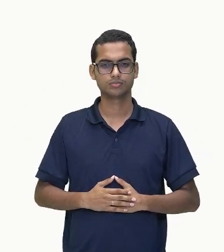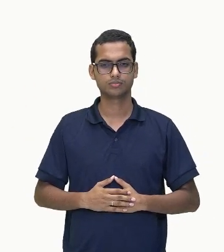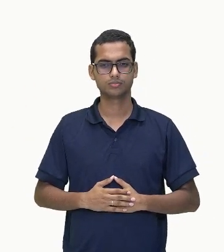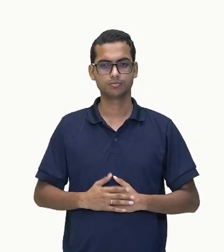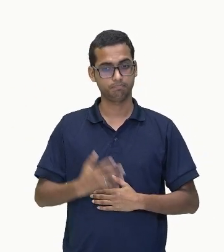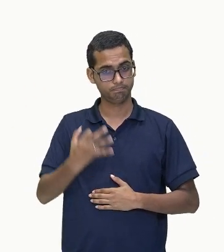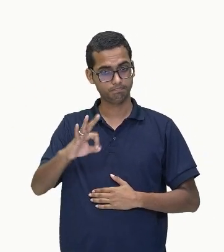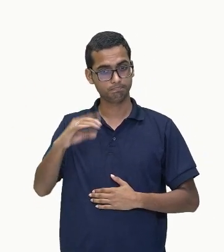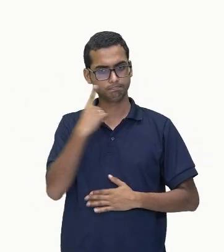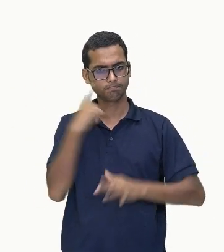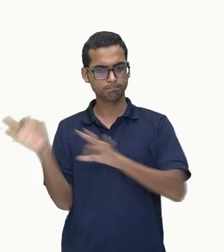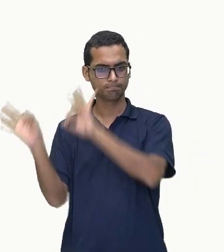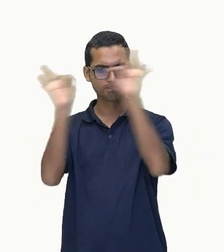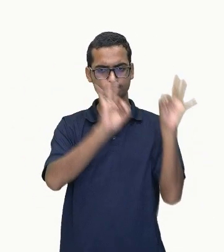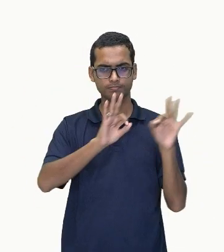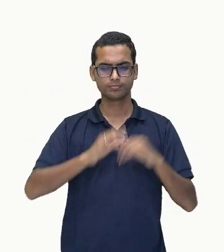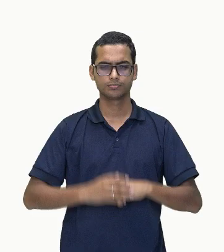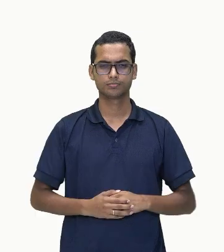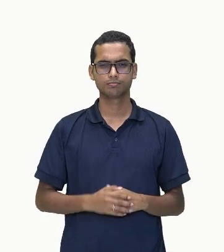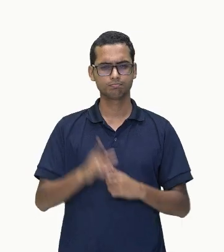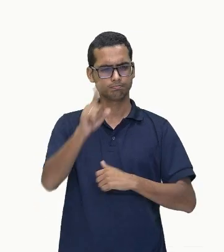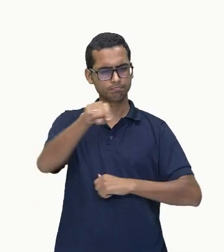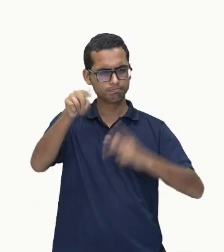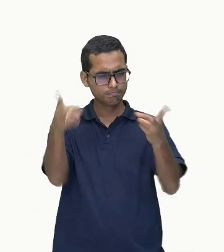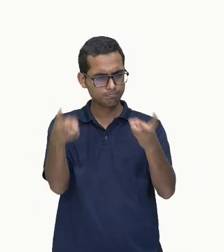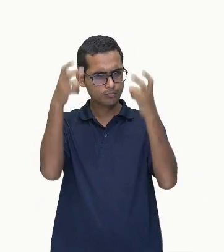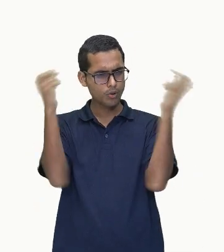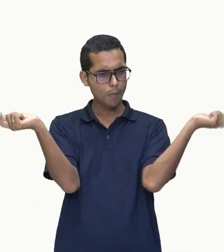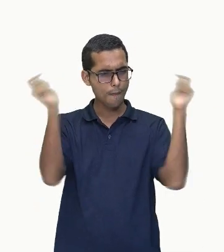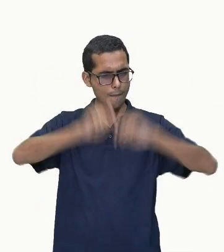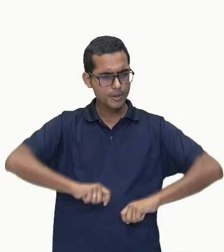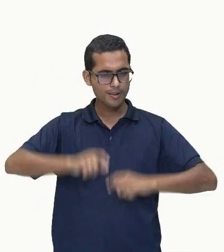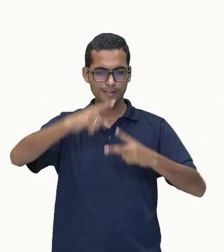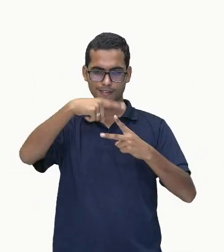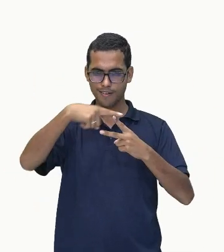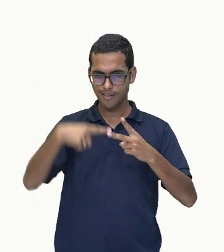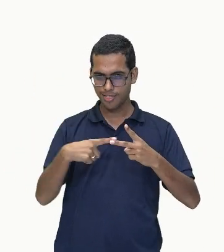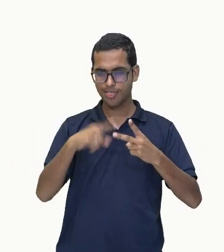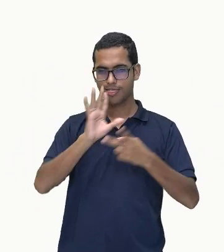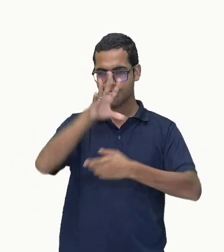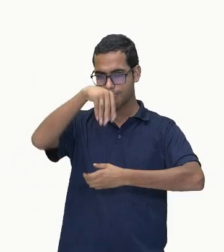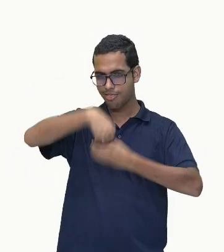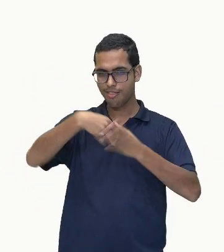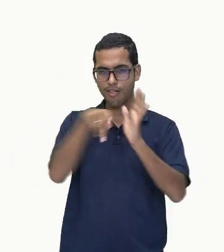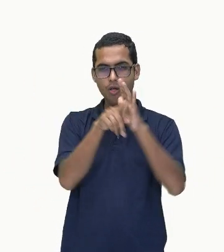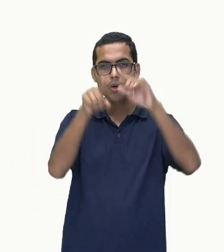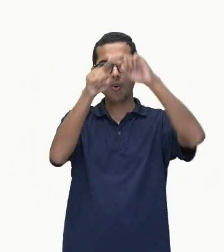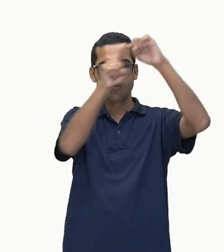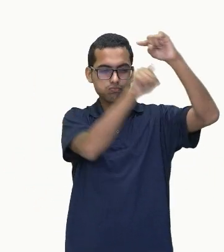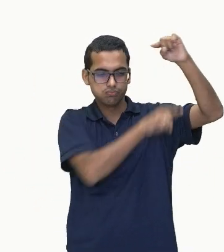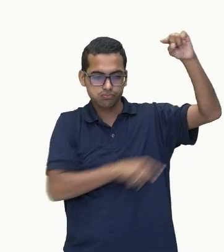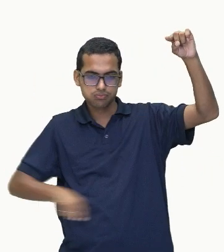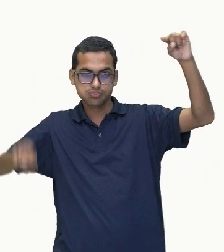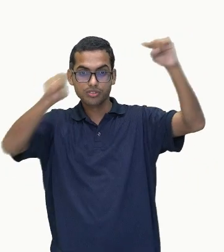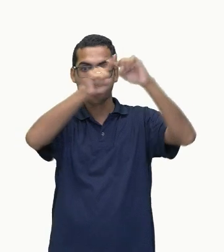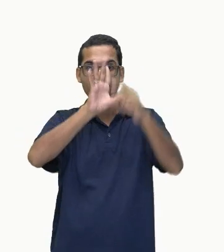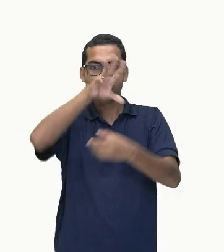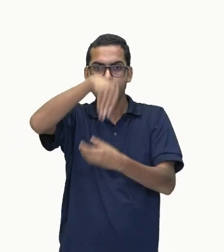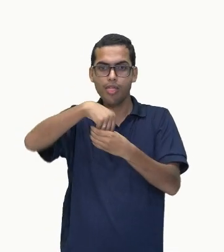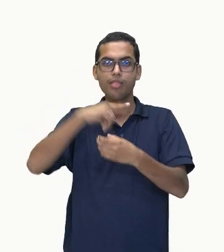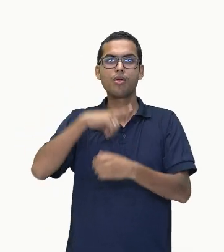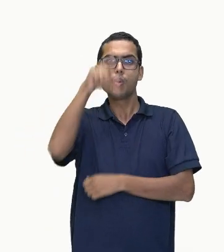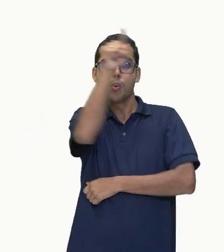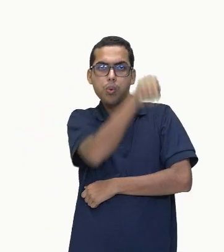Beleza? Conseguem perceber que nós temos duas circunferências dentro de uma circunferência maior, tá? Eu